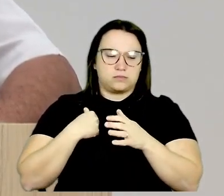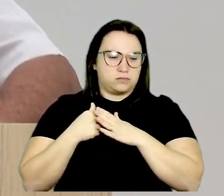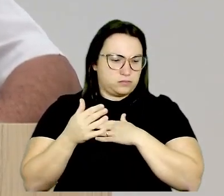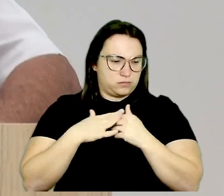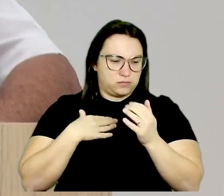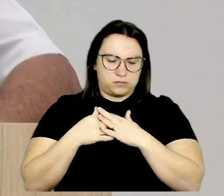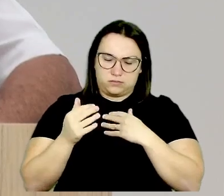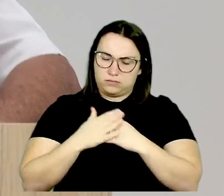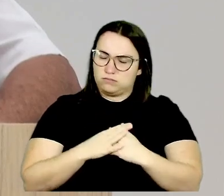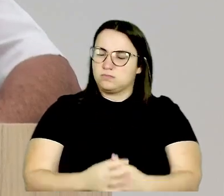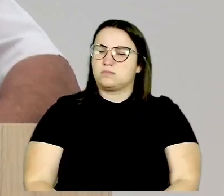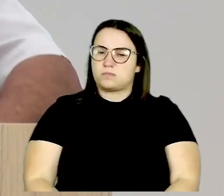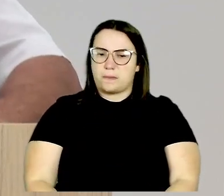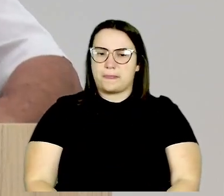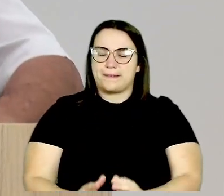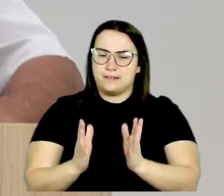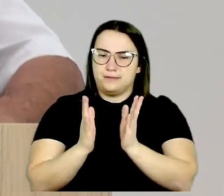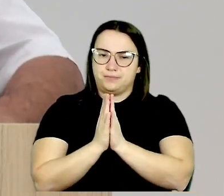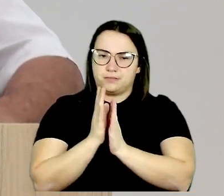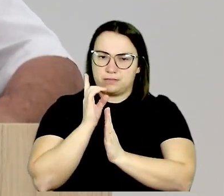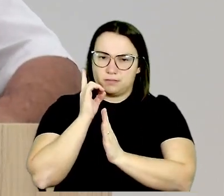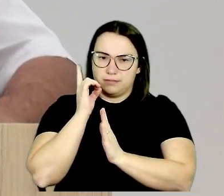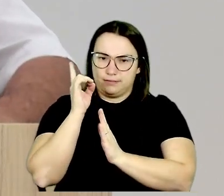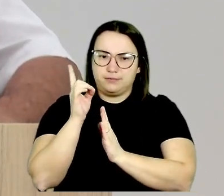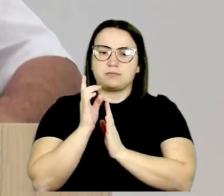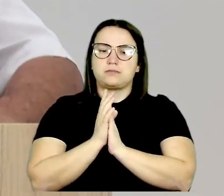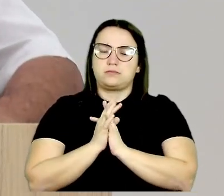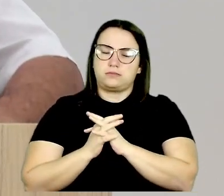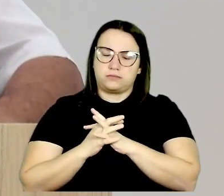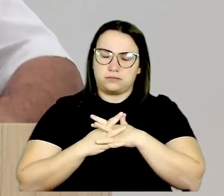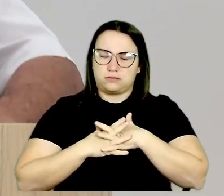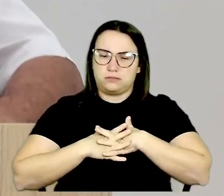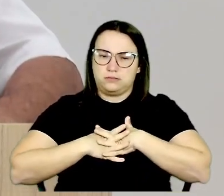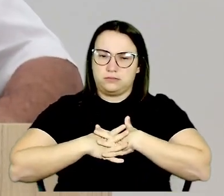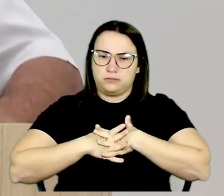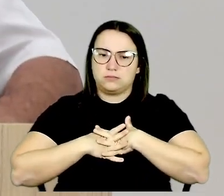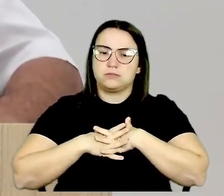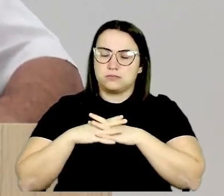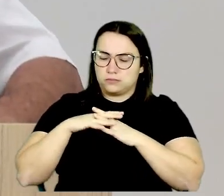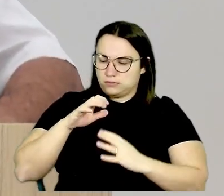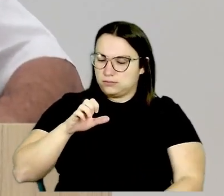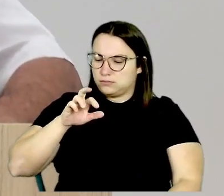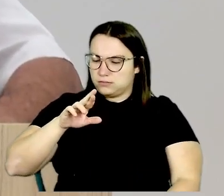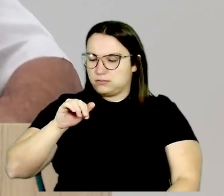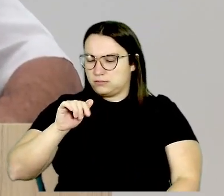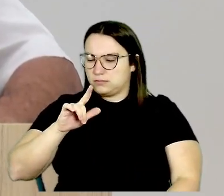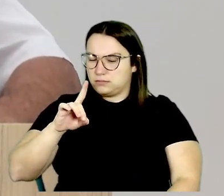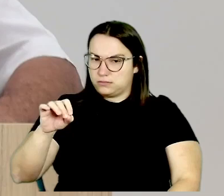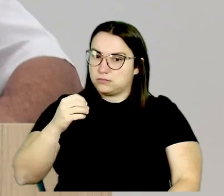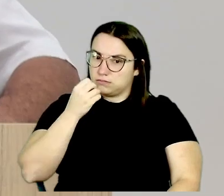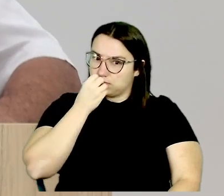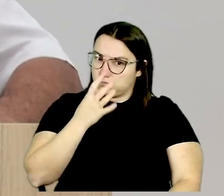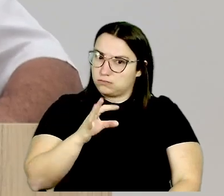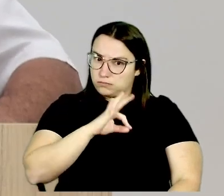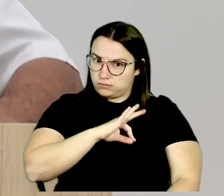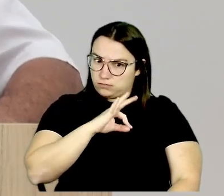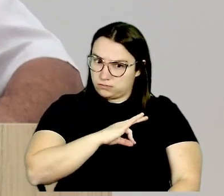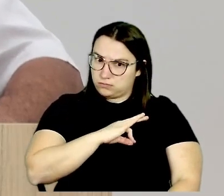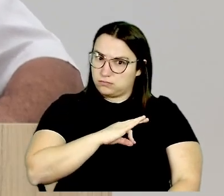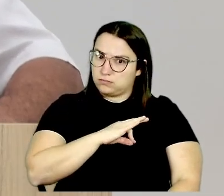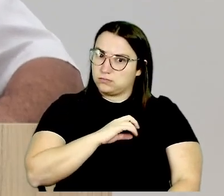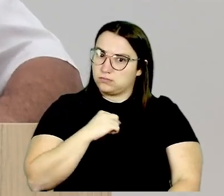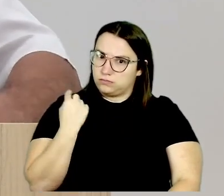situação. Graças a Deus que eu sou a situação. Porque o Heraldo é um grande prefeito. Isso nós não podemos